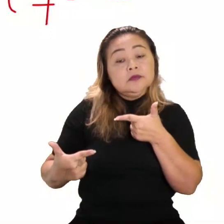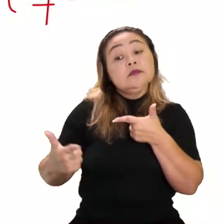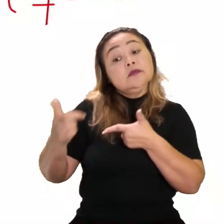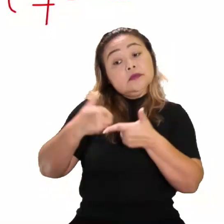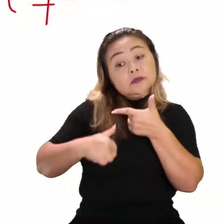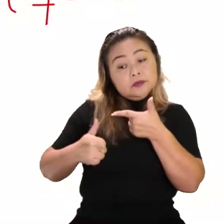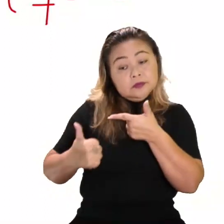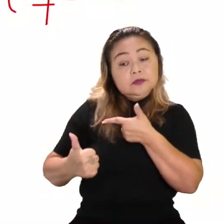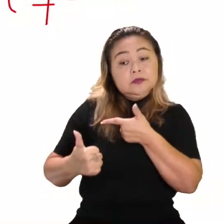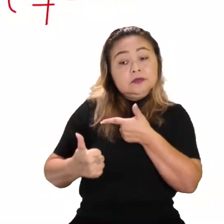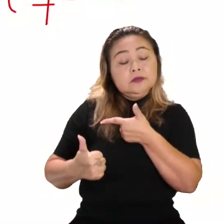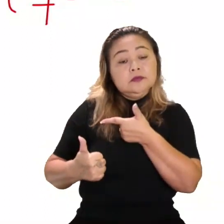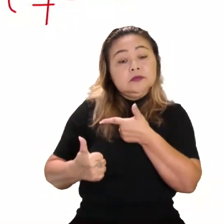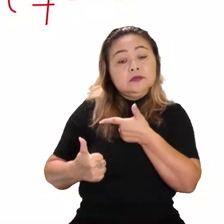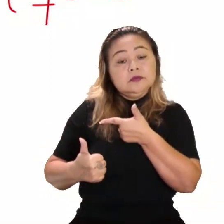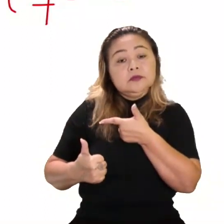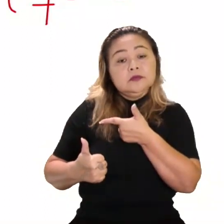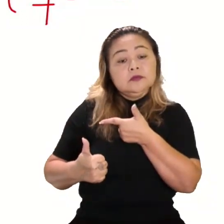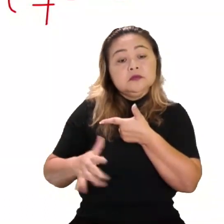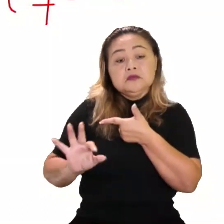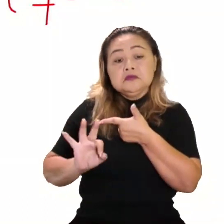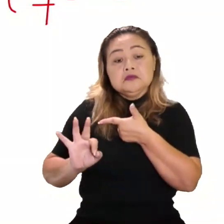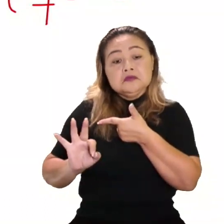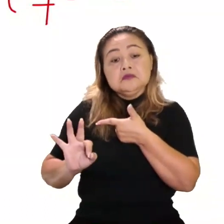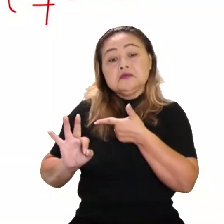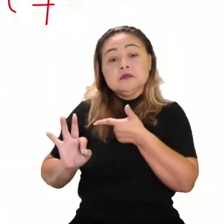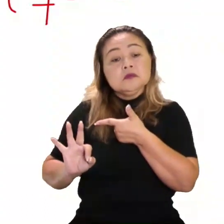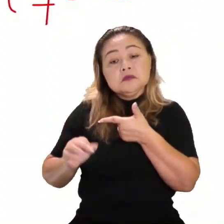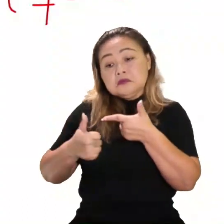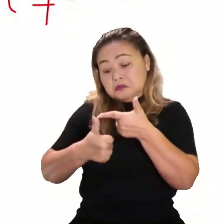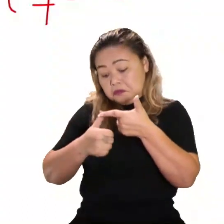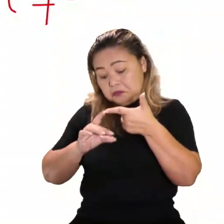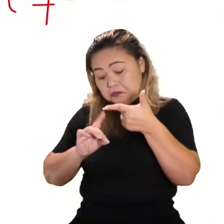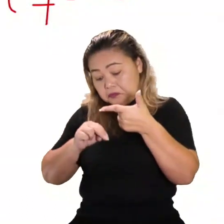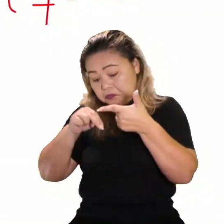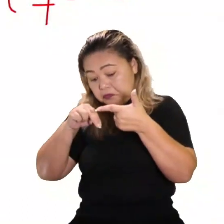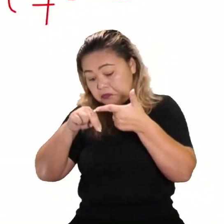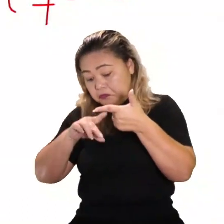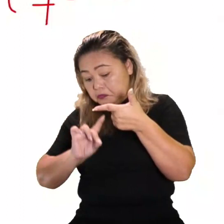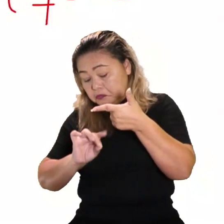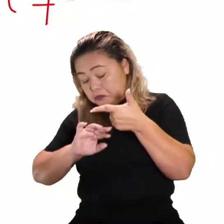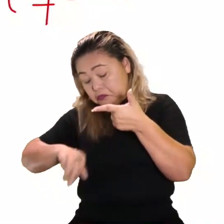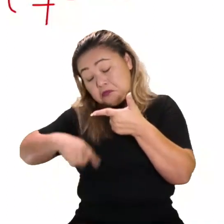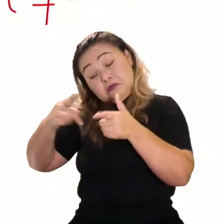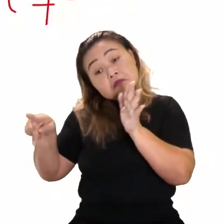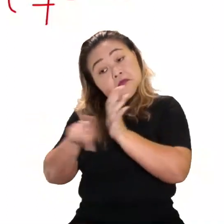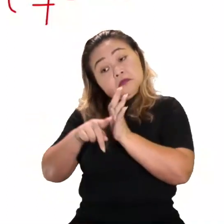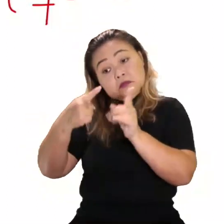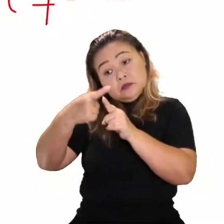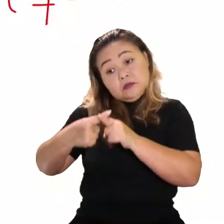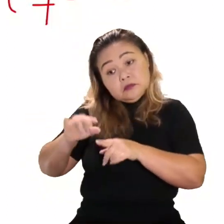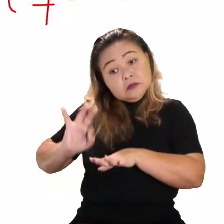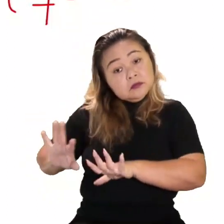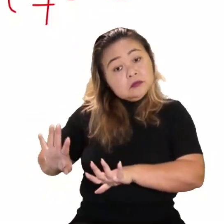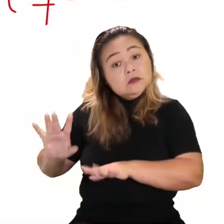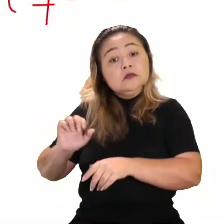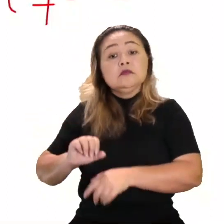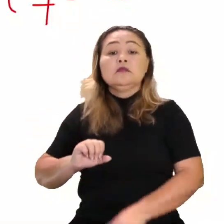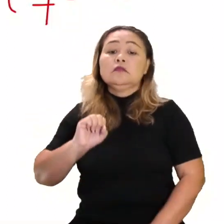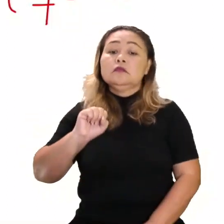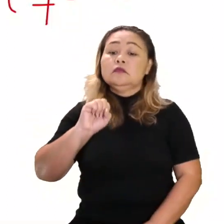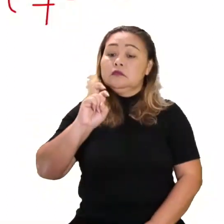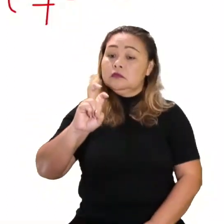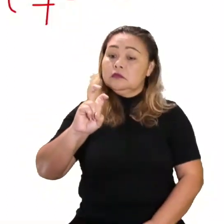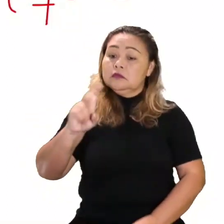menos 1. 1. O denominador aqui não vai influenciar em nada, né? Porque todo número dividido por 1 é ele mesmo. Então, vou ficar com